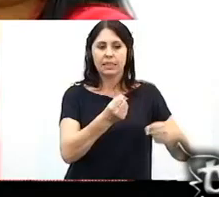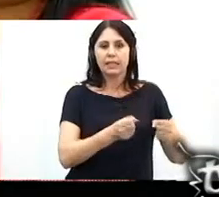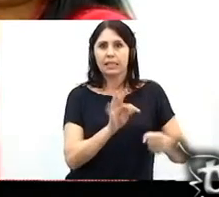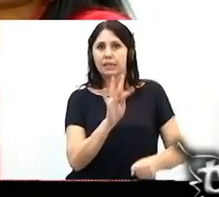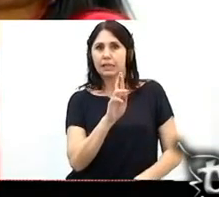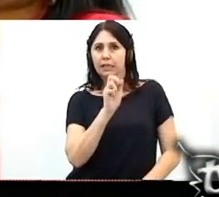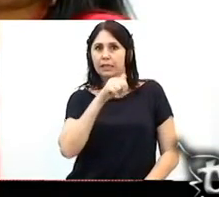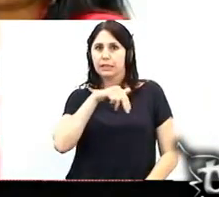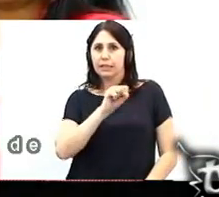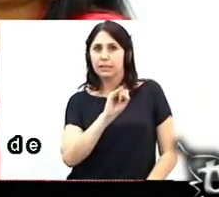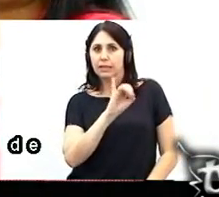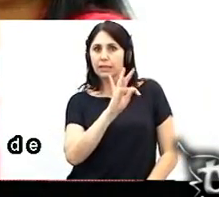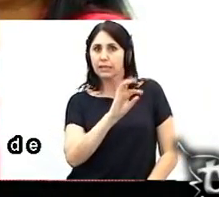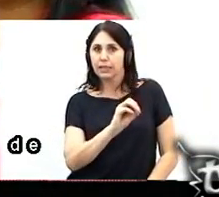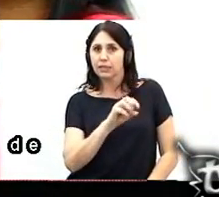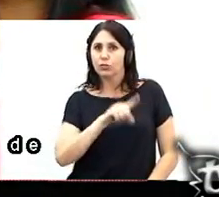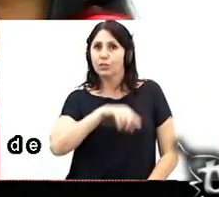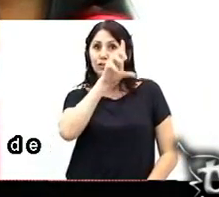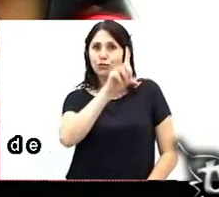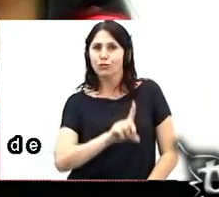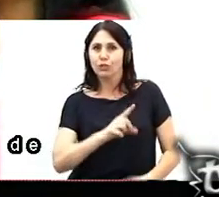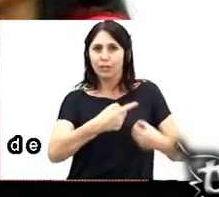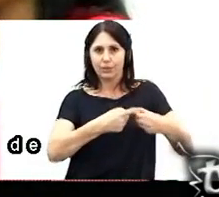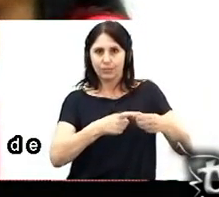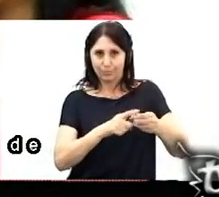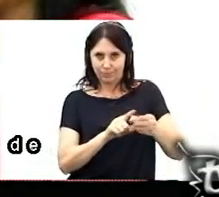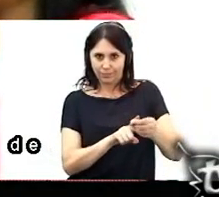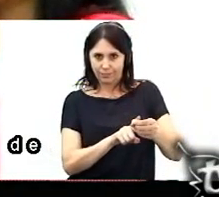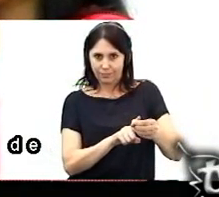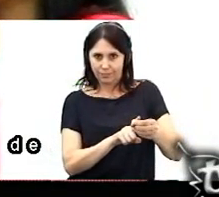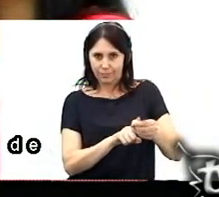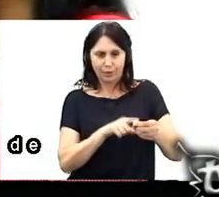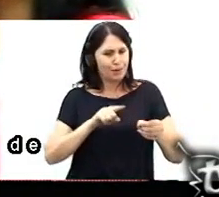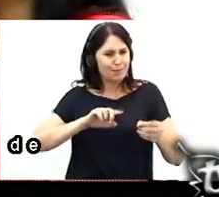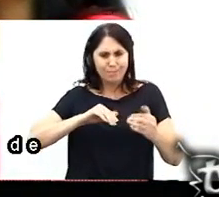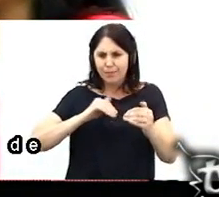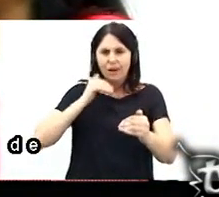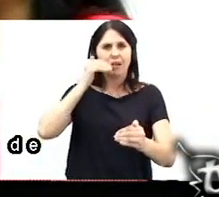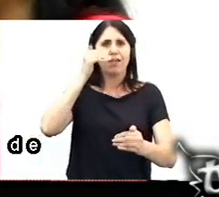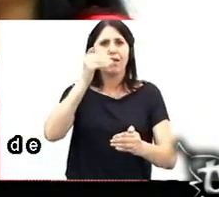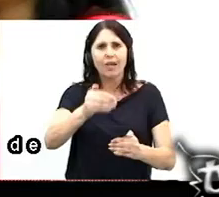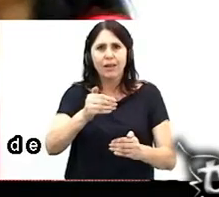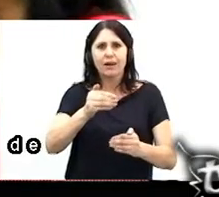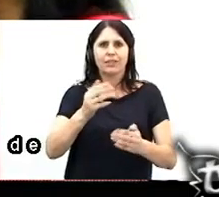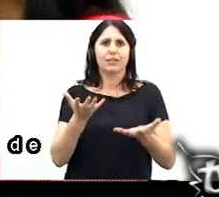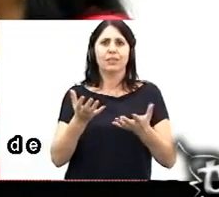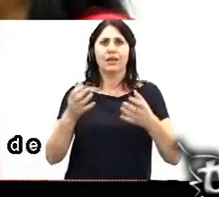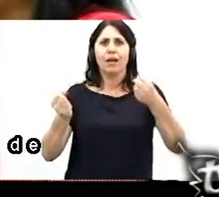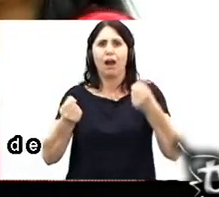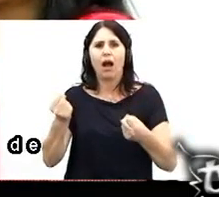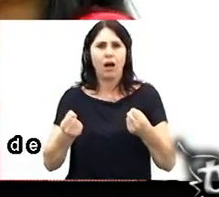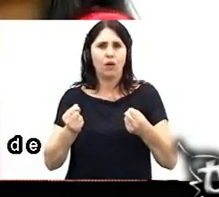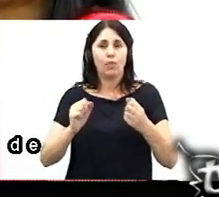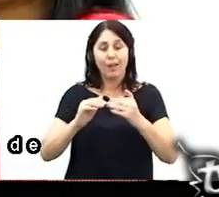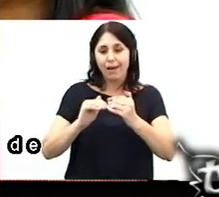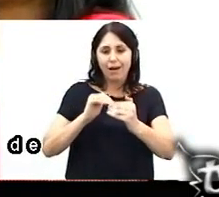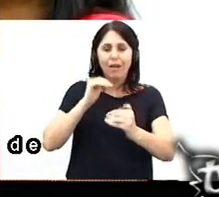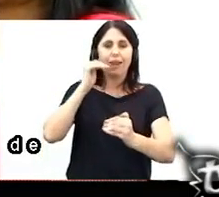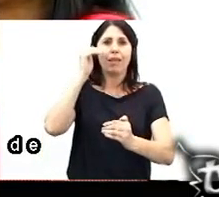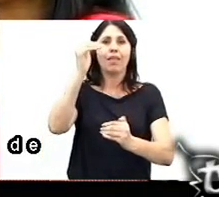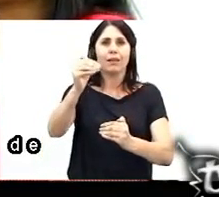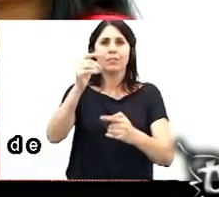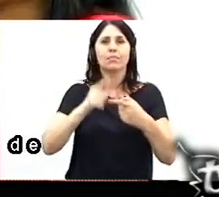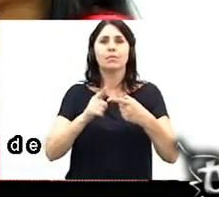estava ligado com segurança pública. Até hoje se confunde muito isso. E hoje o trânsito já está muito mais ligado à